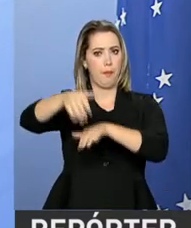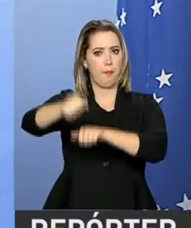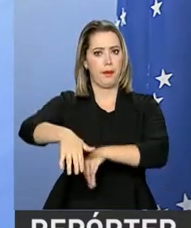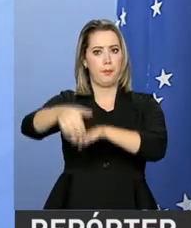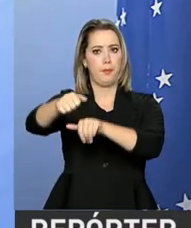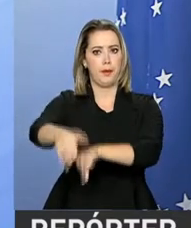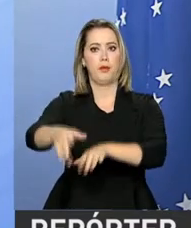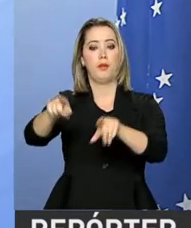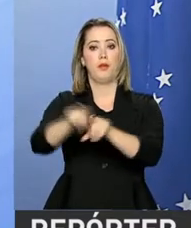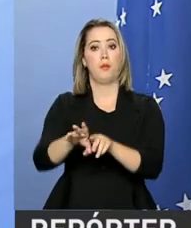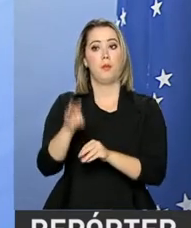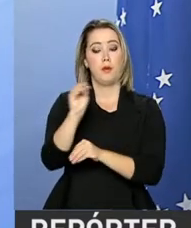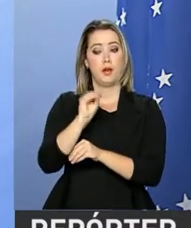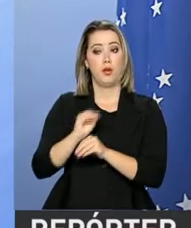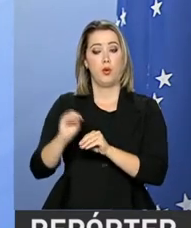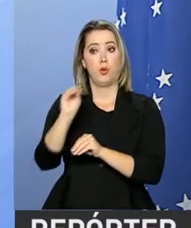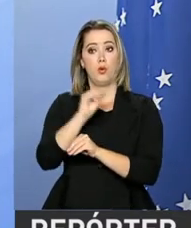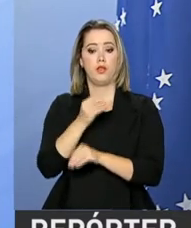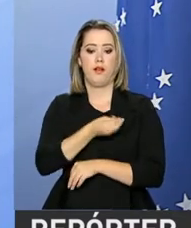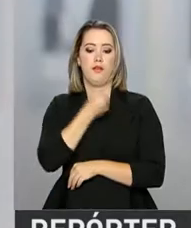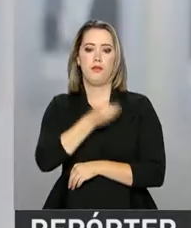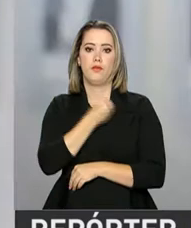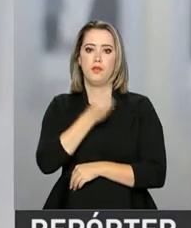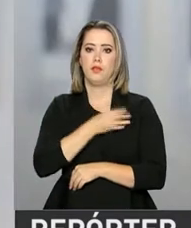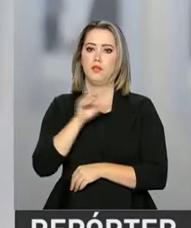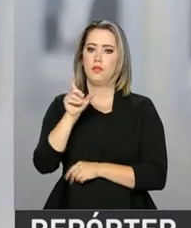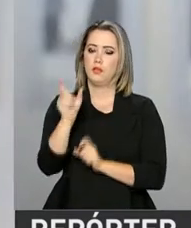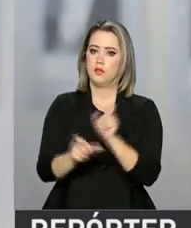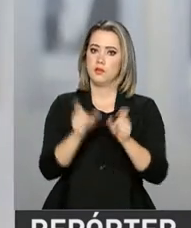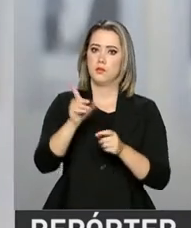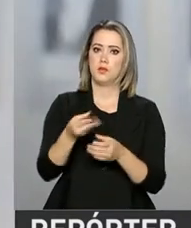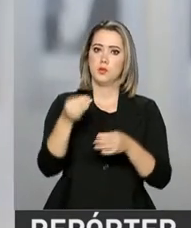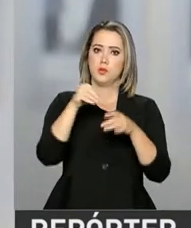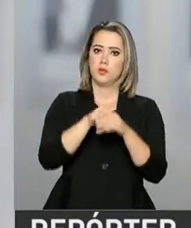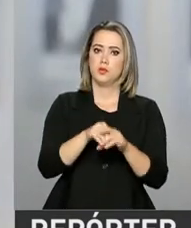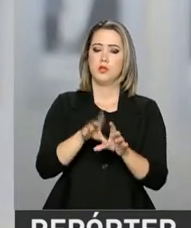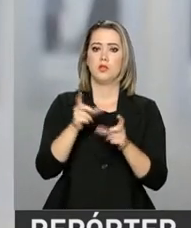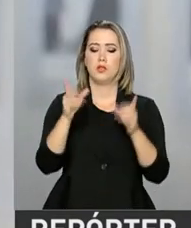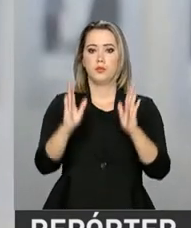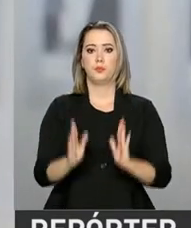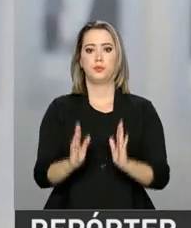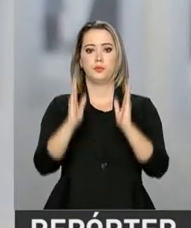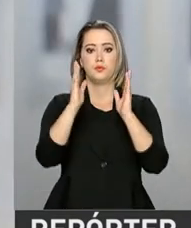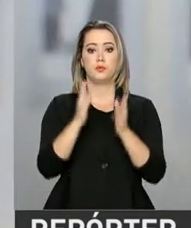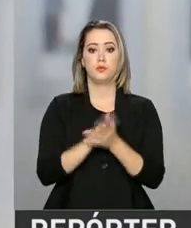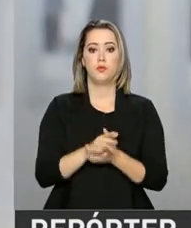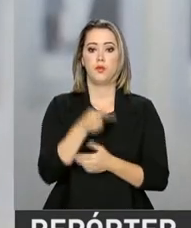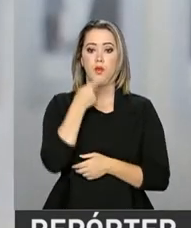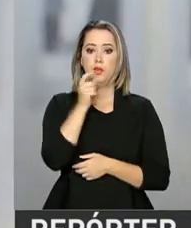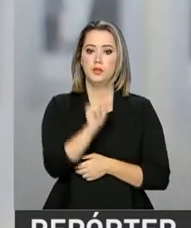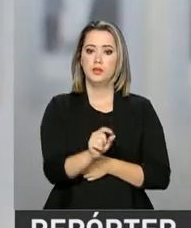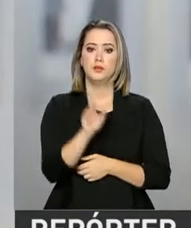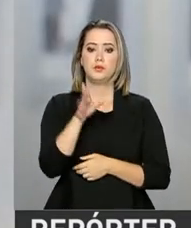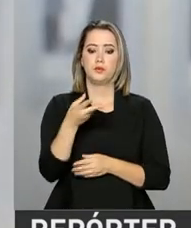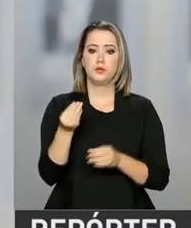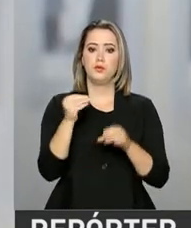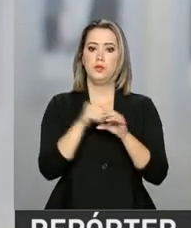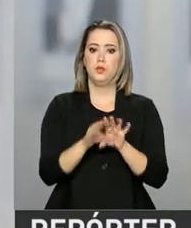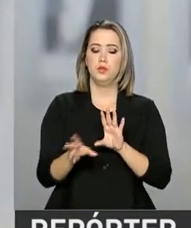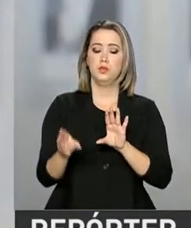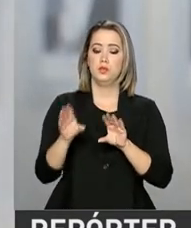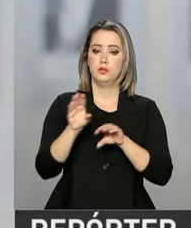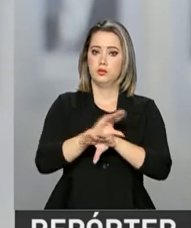das pessoas que estavam dentro daquele expresso o ministro da defesa raúl jungmann explicou que está entre as atribuições constitucionais